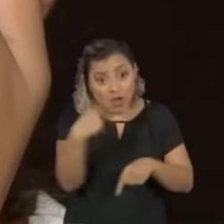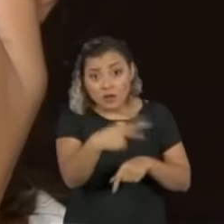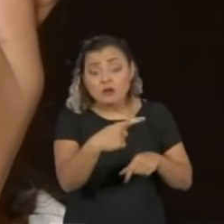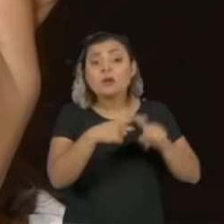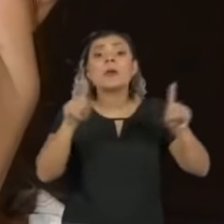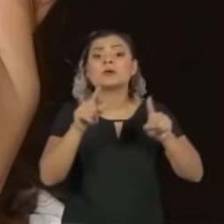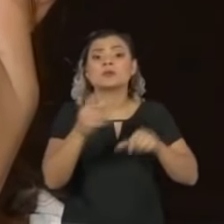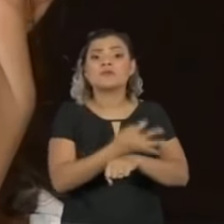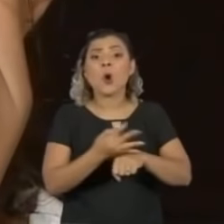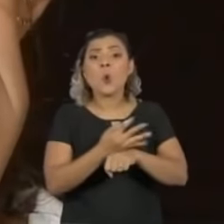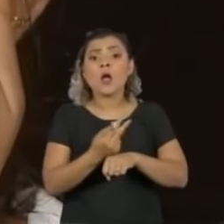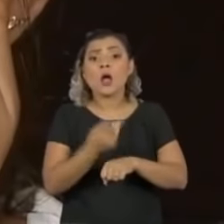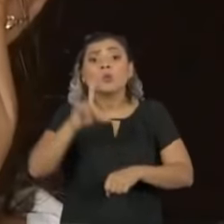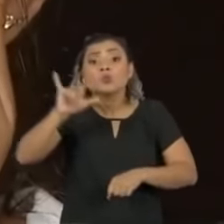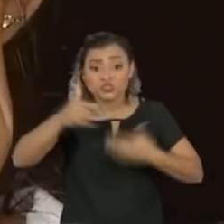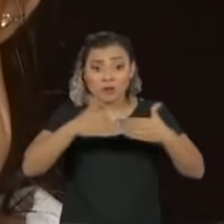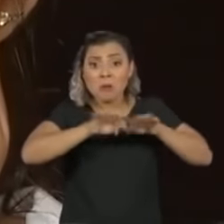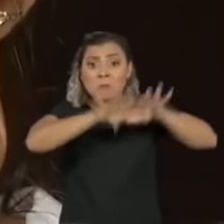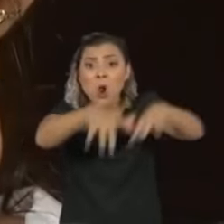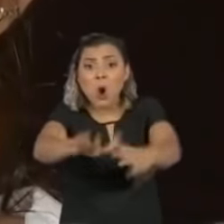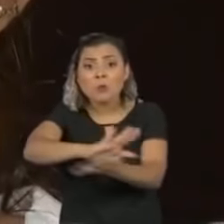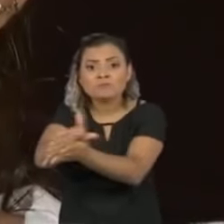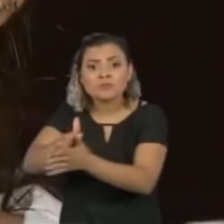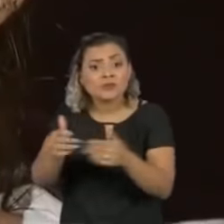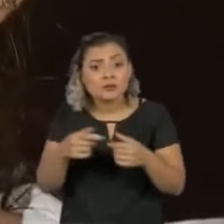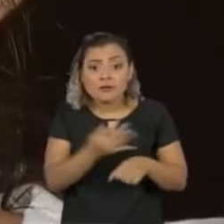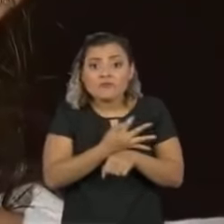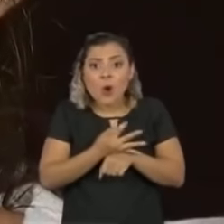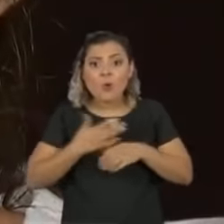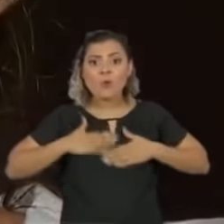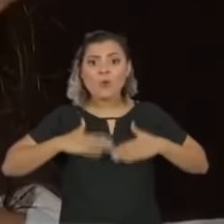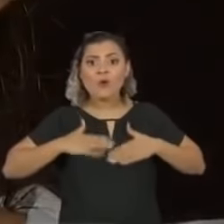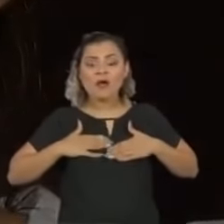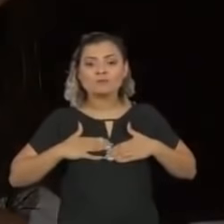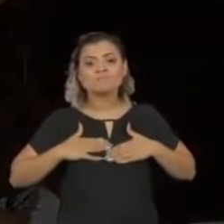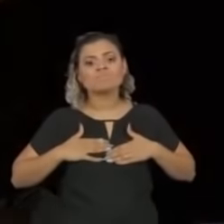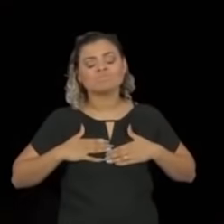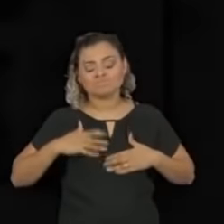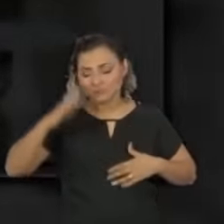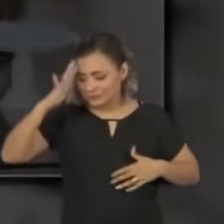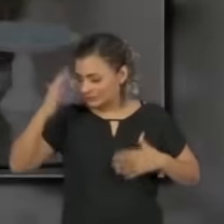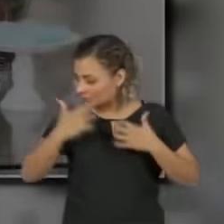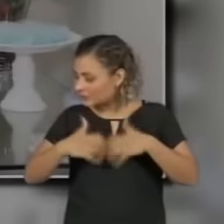mineradora, ganhou folga no dia do rompimento da barragem, mas diz que ainda não pensou nisso.